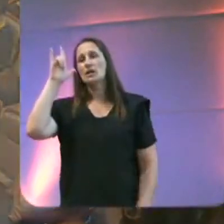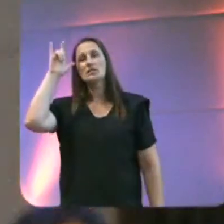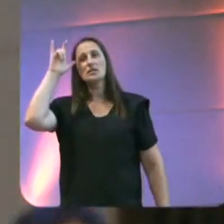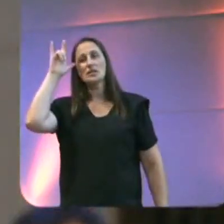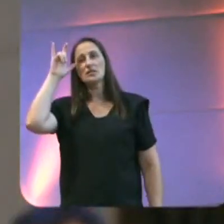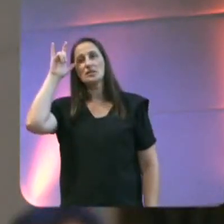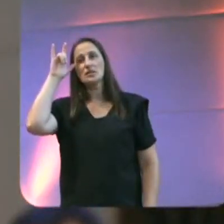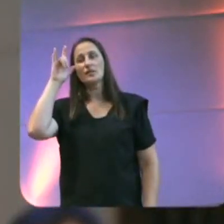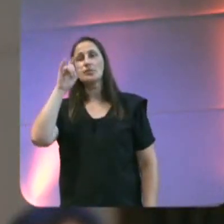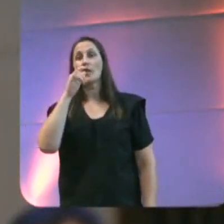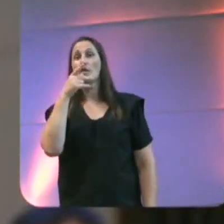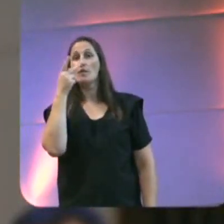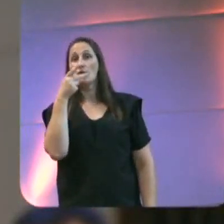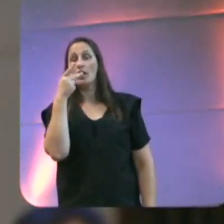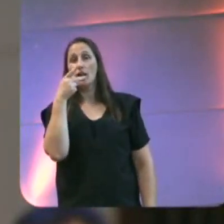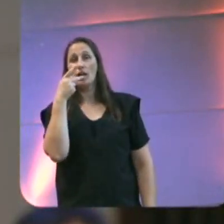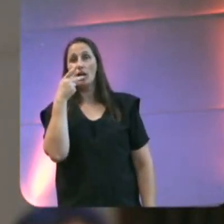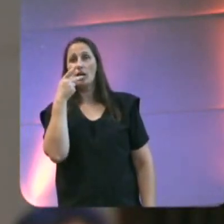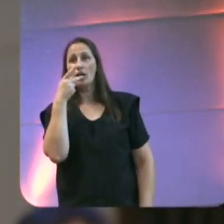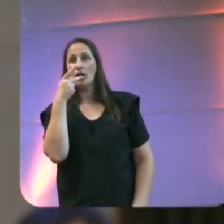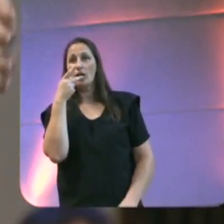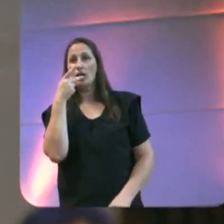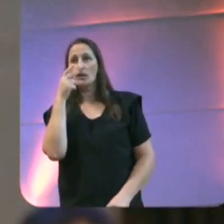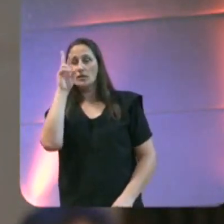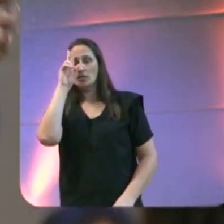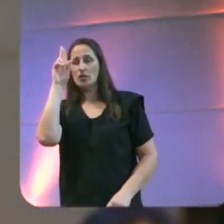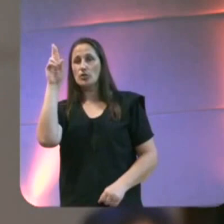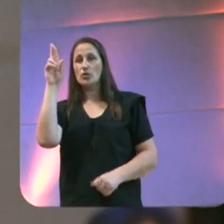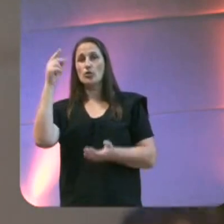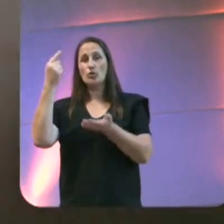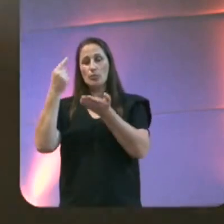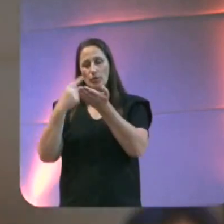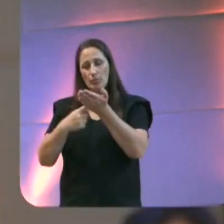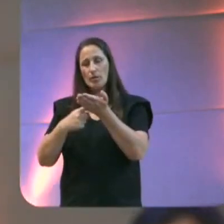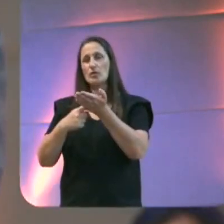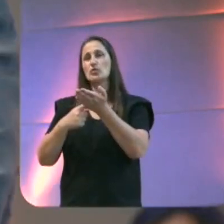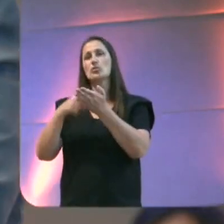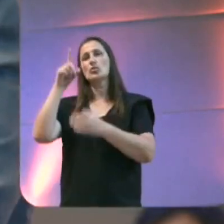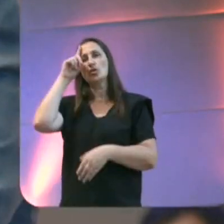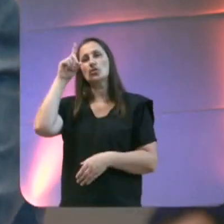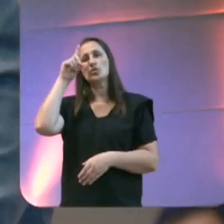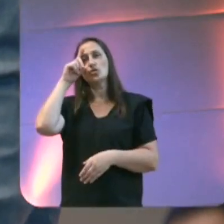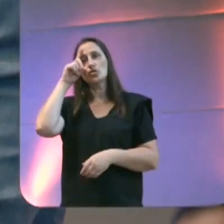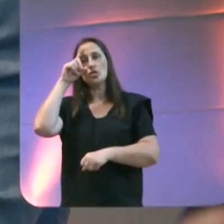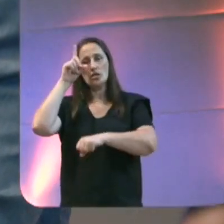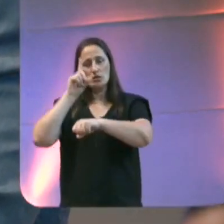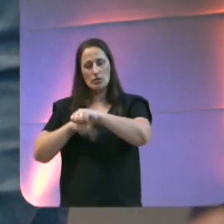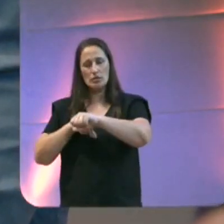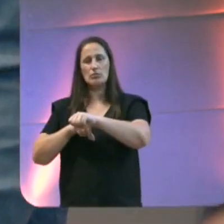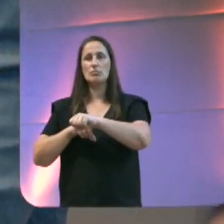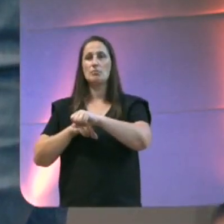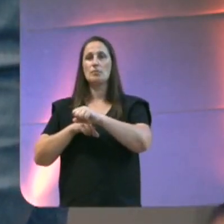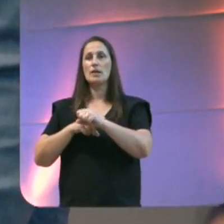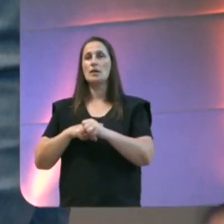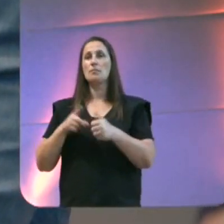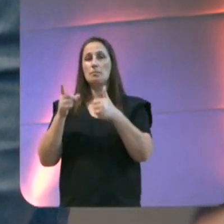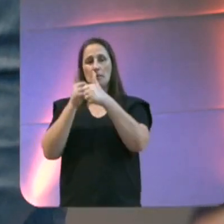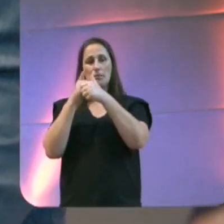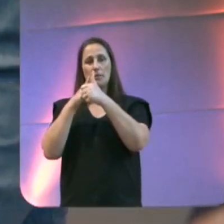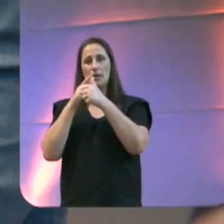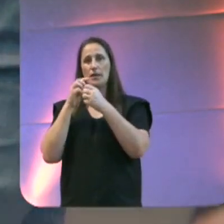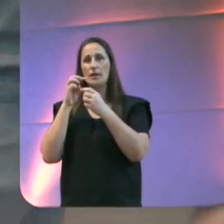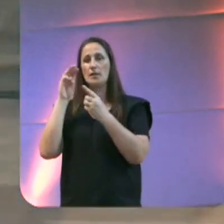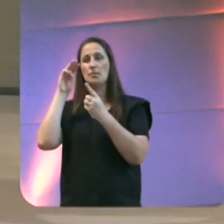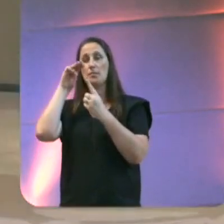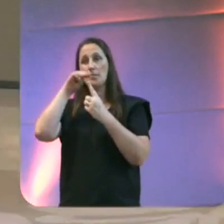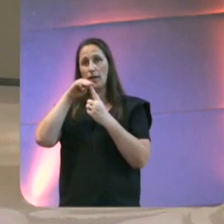eu vou me comprometer a me encontrar contigo todo dia, tal hora. Essa é a primeira meta. Porque é aí